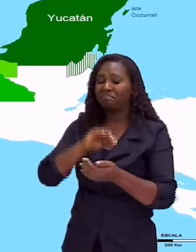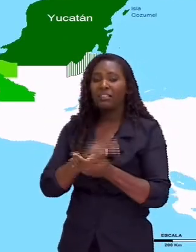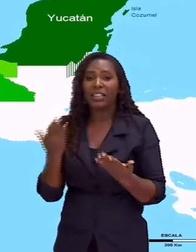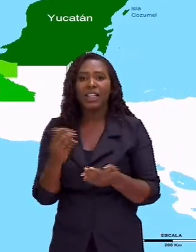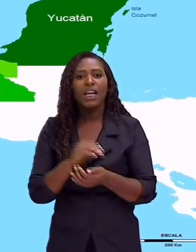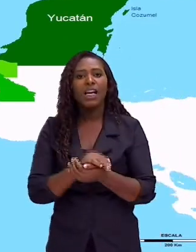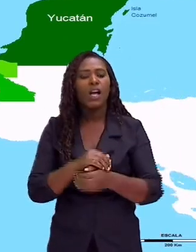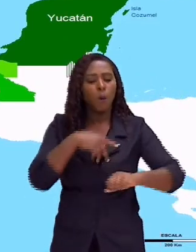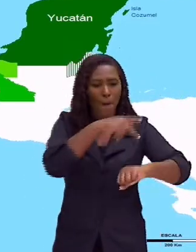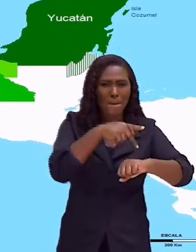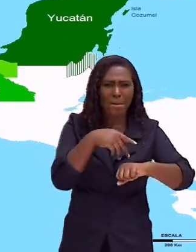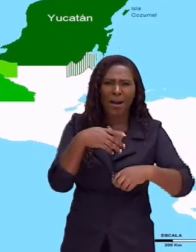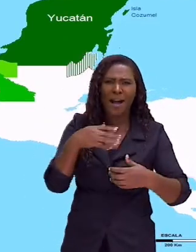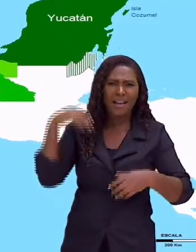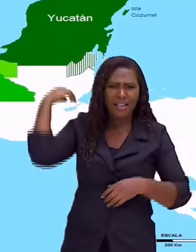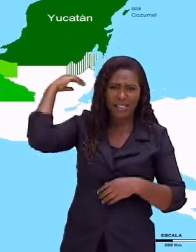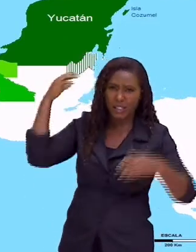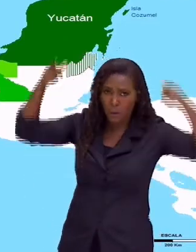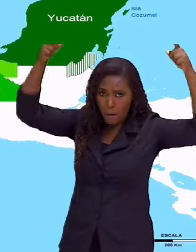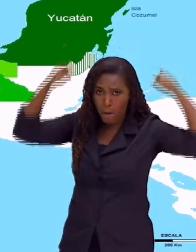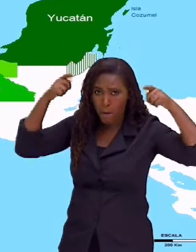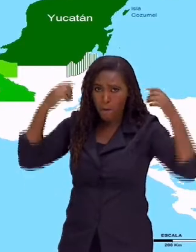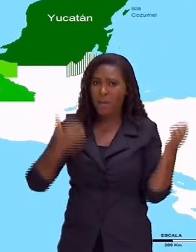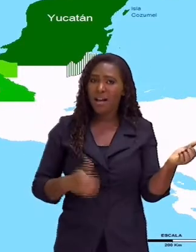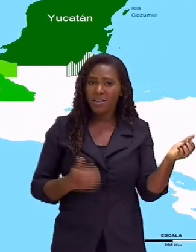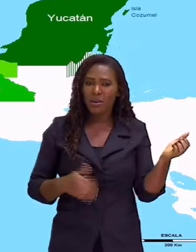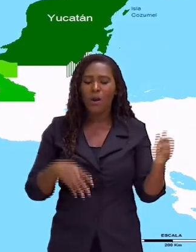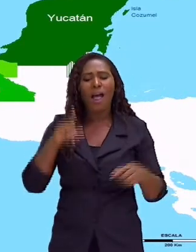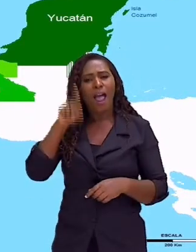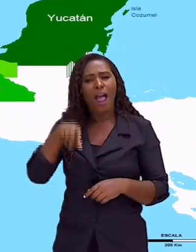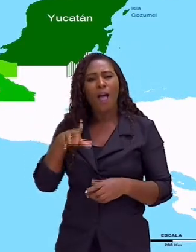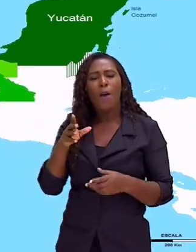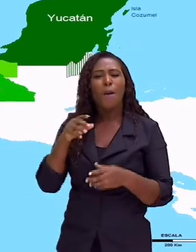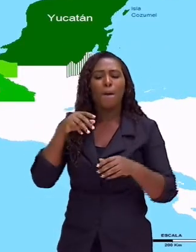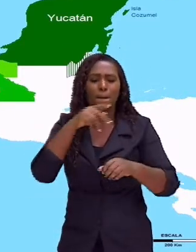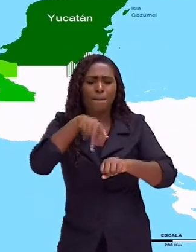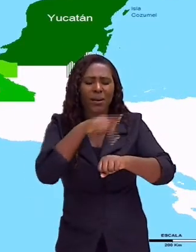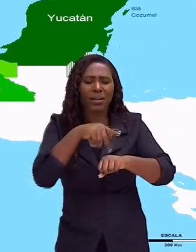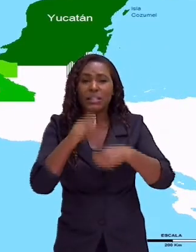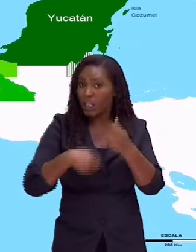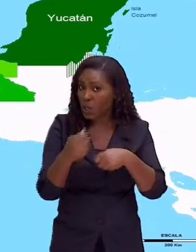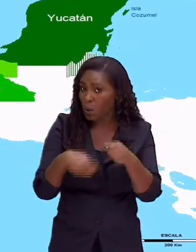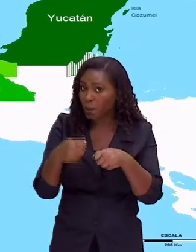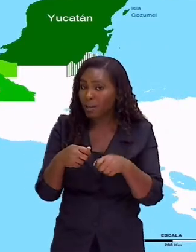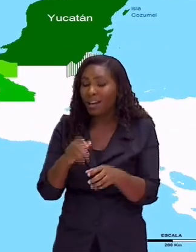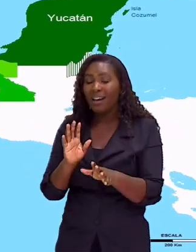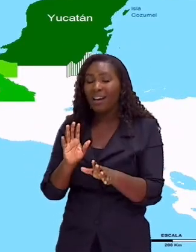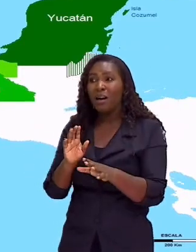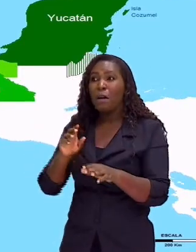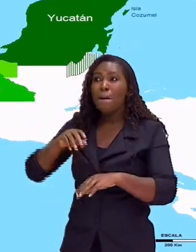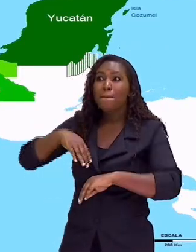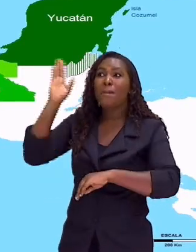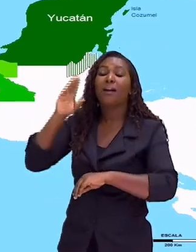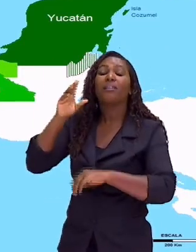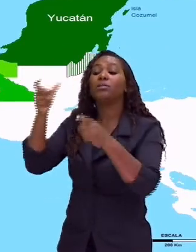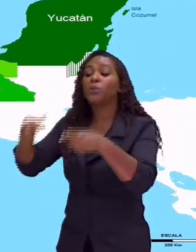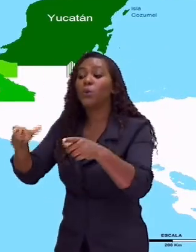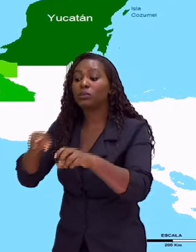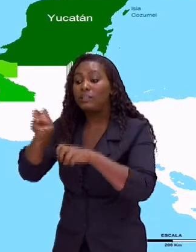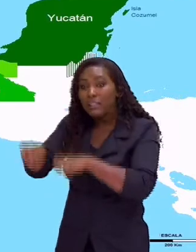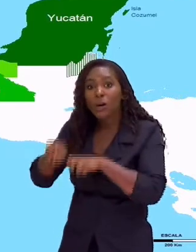economia estritamente rural, o México tinha grande parte de sua população vinculada